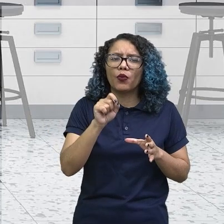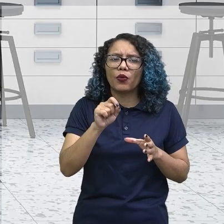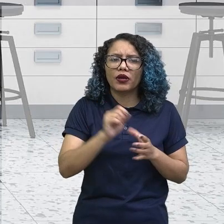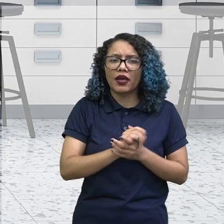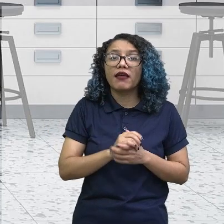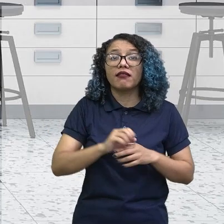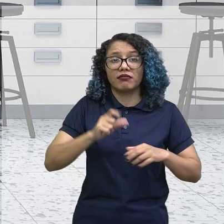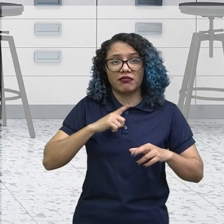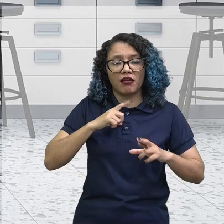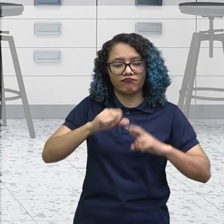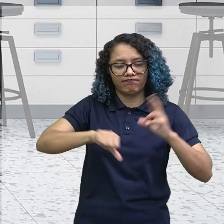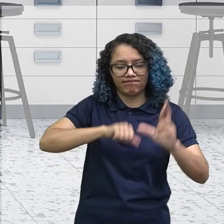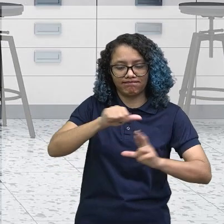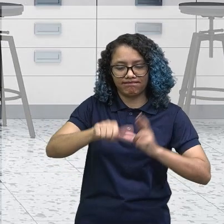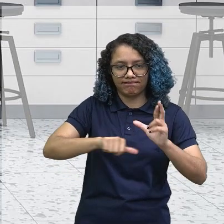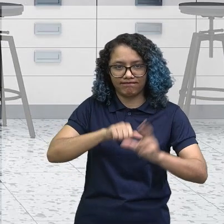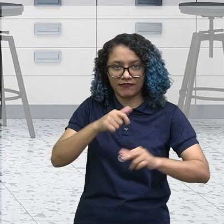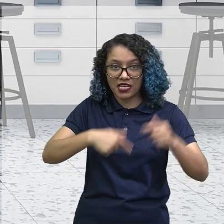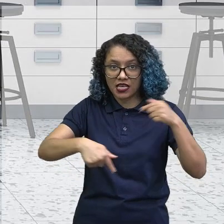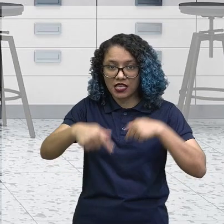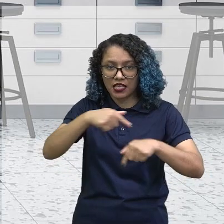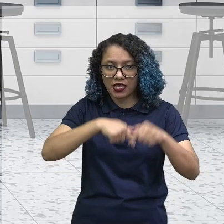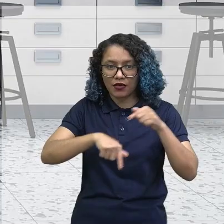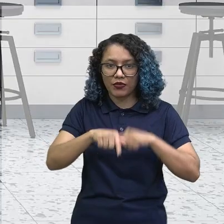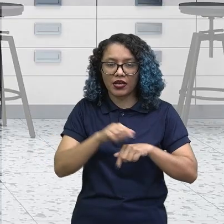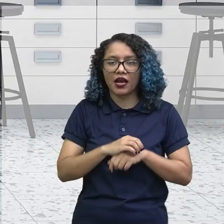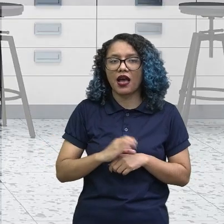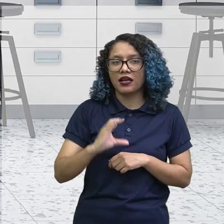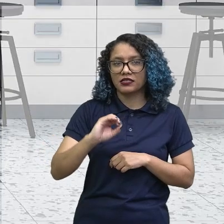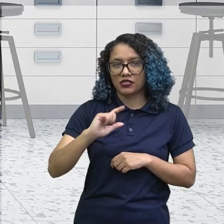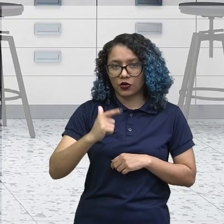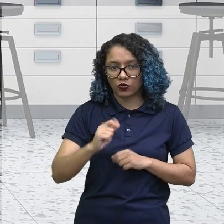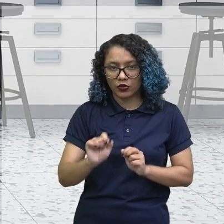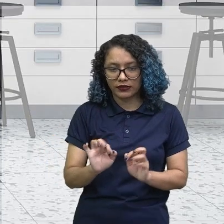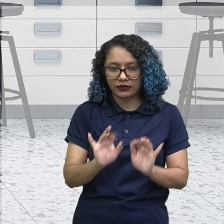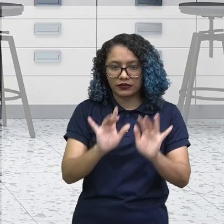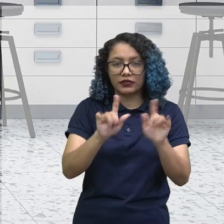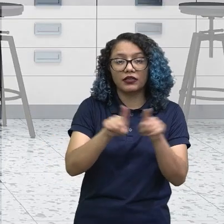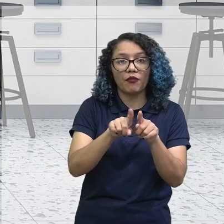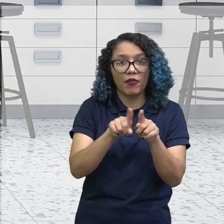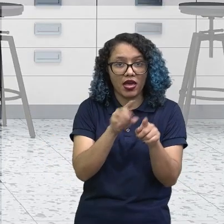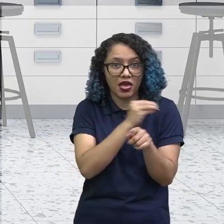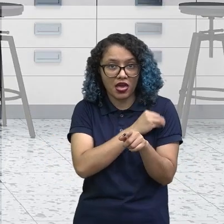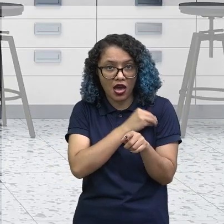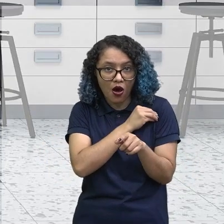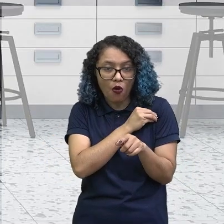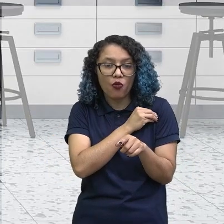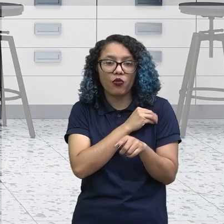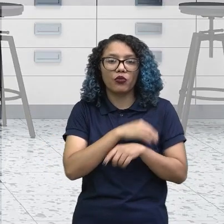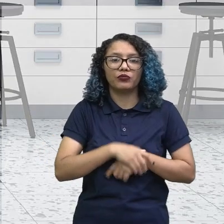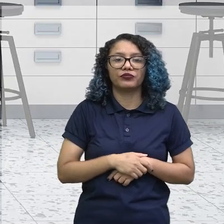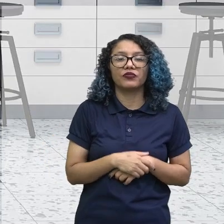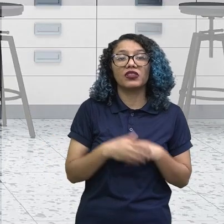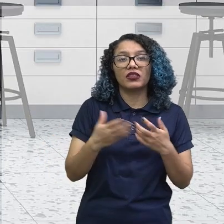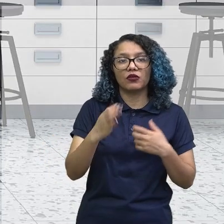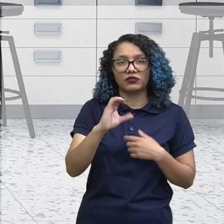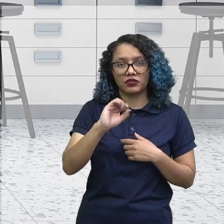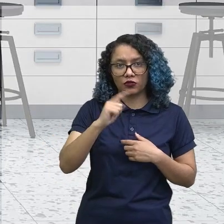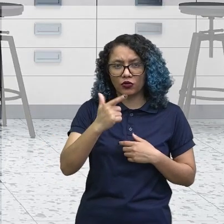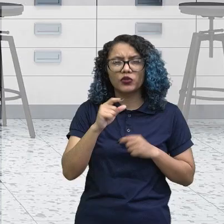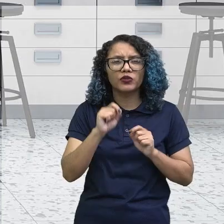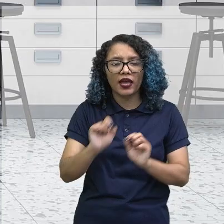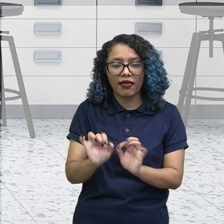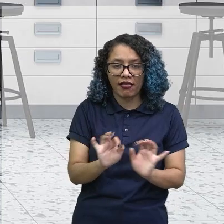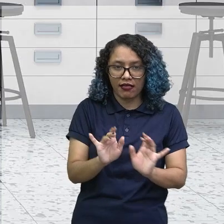reação química, onde ele vai liberar gás carbônico e álcool etílico. O gás carbônico, como o próprio nome já diz, ele é um